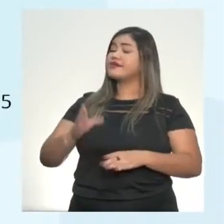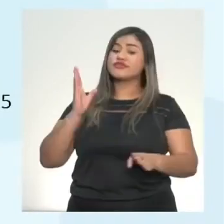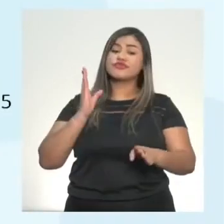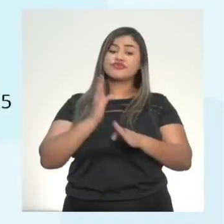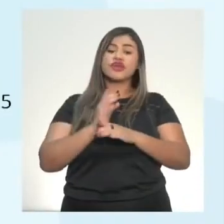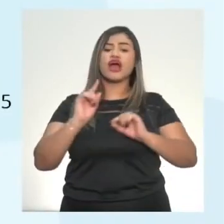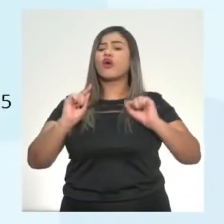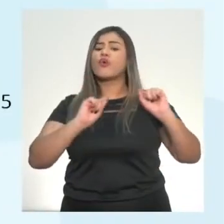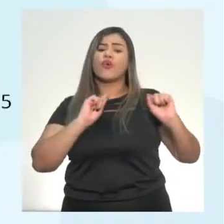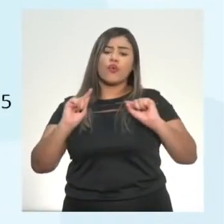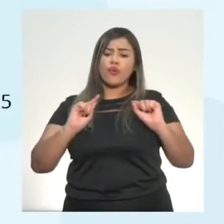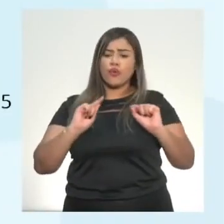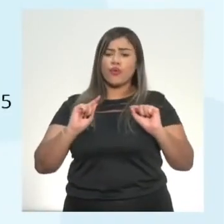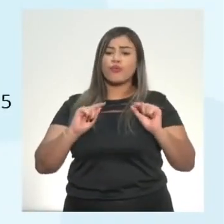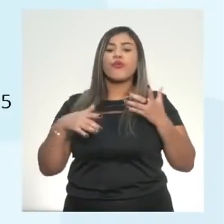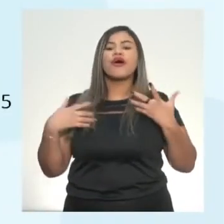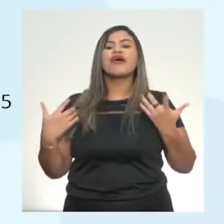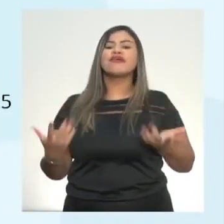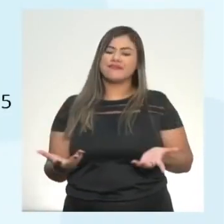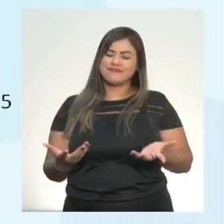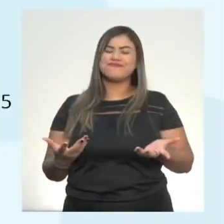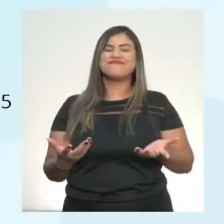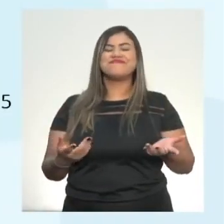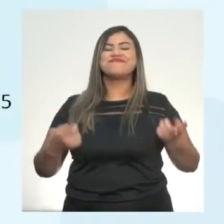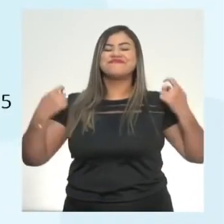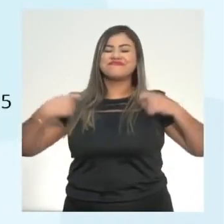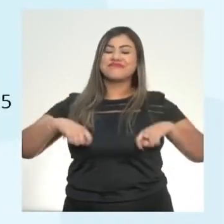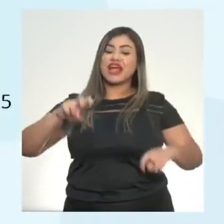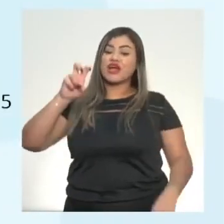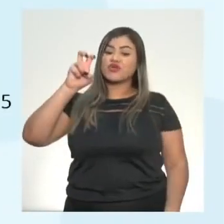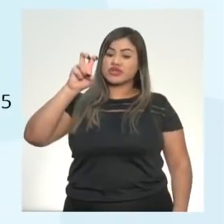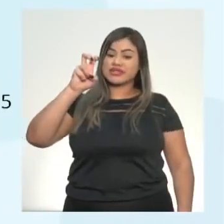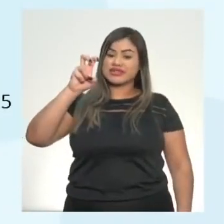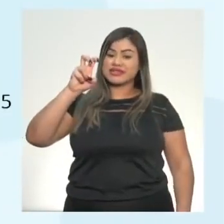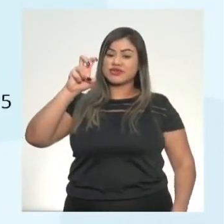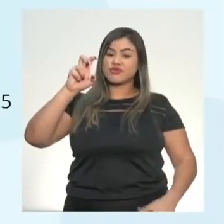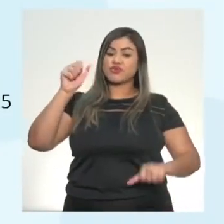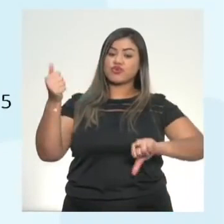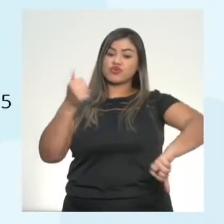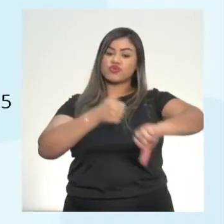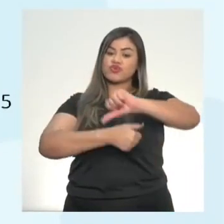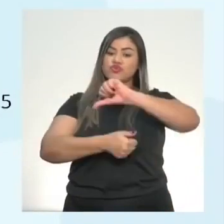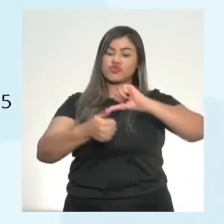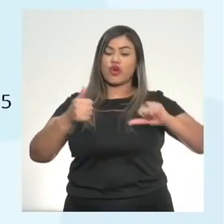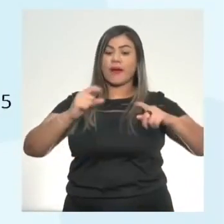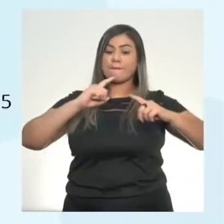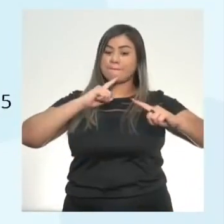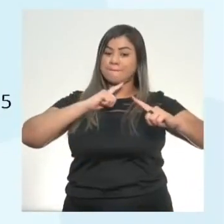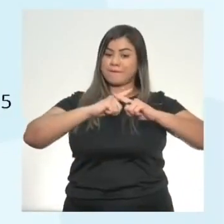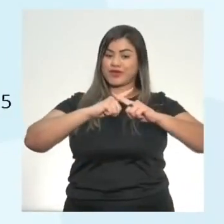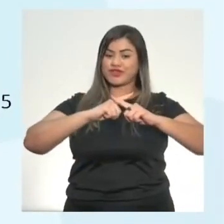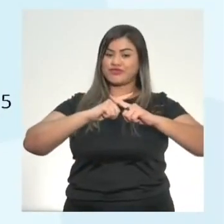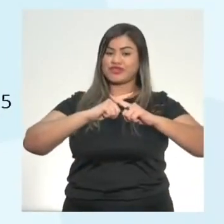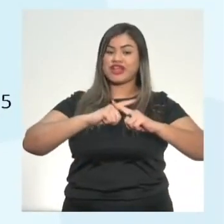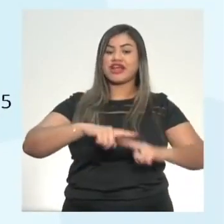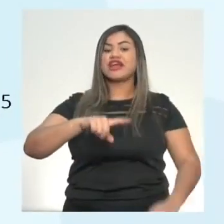x, o que eu vou fazer? Eu vou pegar o 5 que está dividindo e vou passar ele multiplicando.